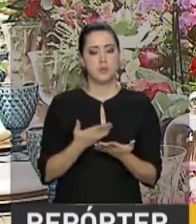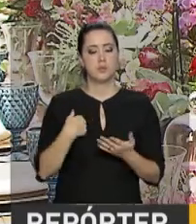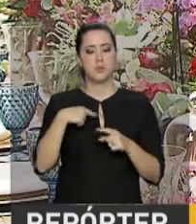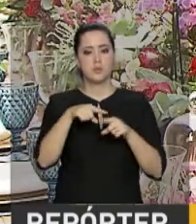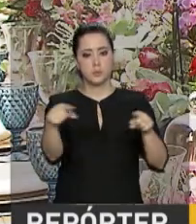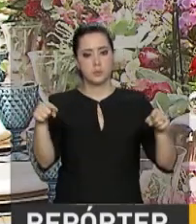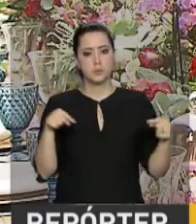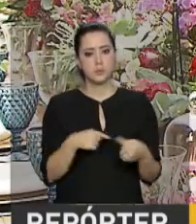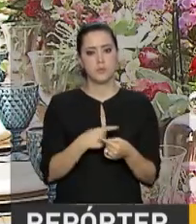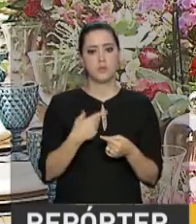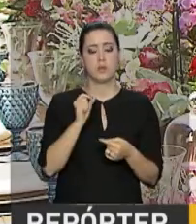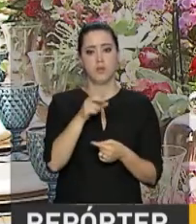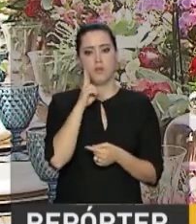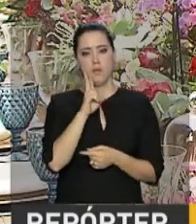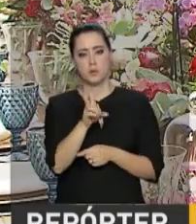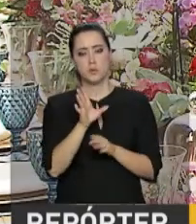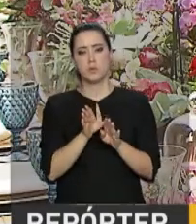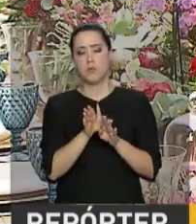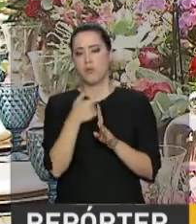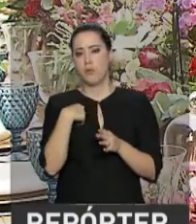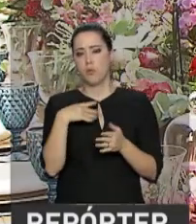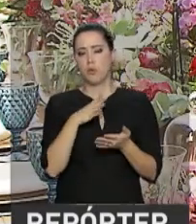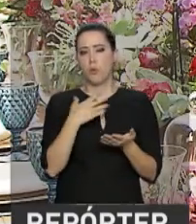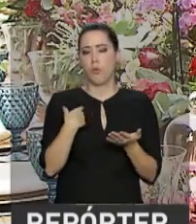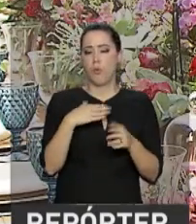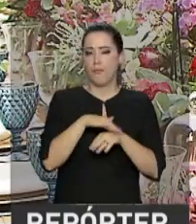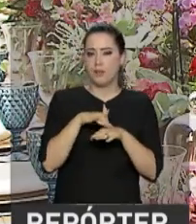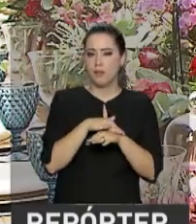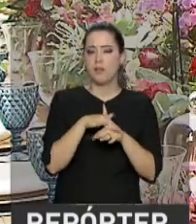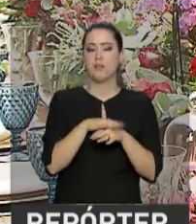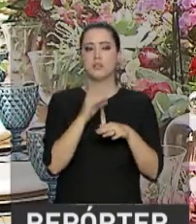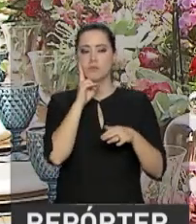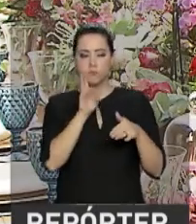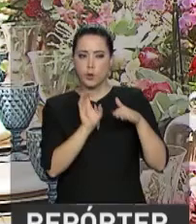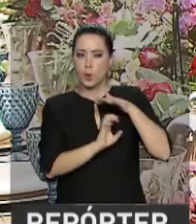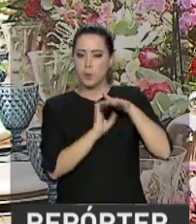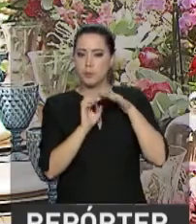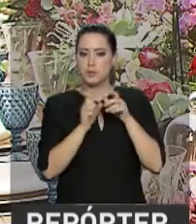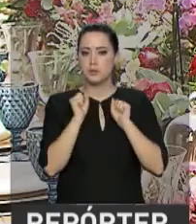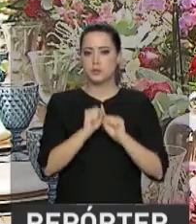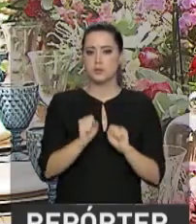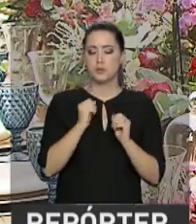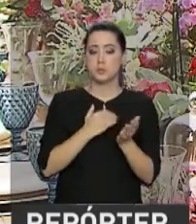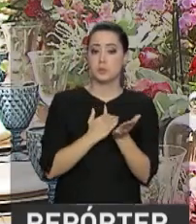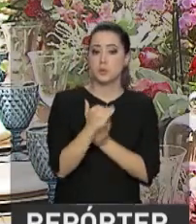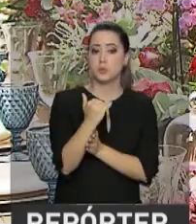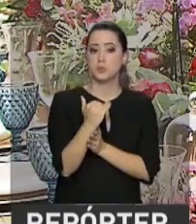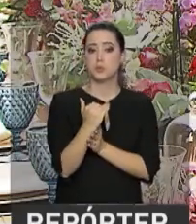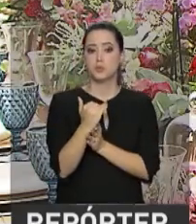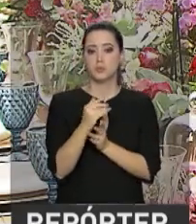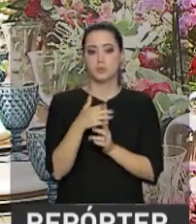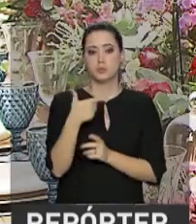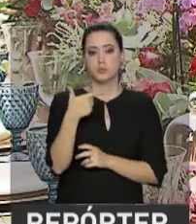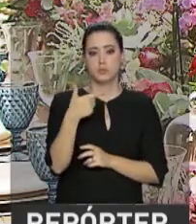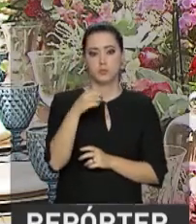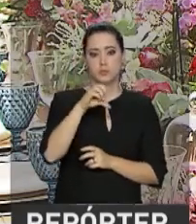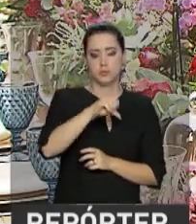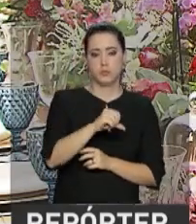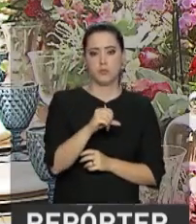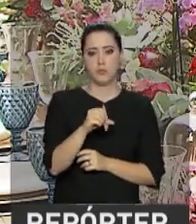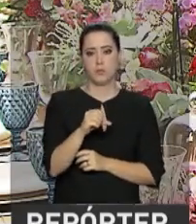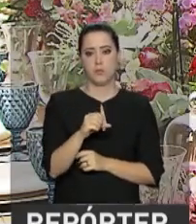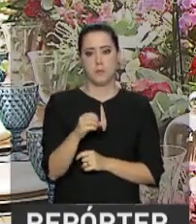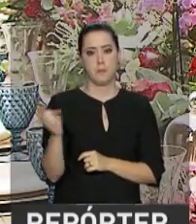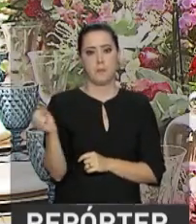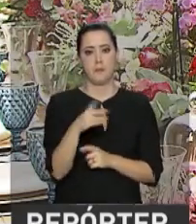vamos fazer alguns consertos e consultoria para que a gente possa é é tratada no início em 2019 nessa